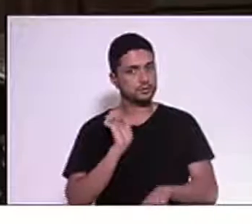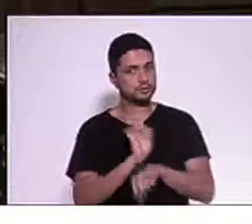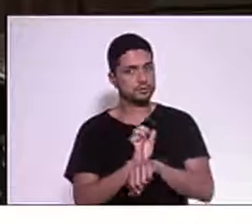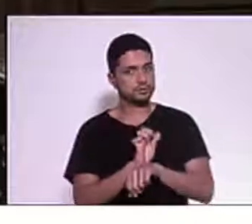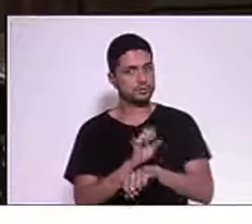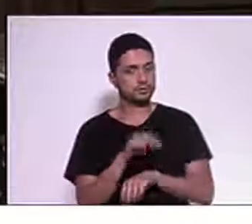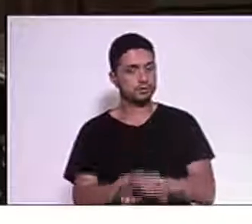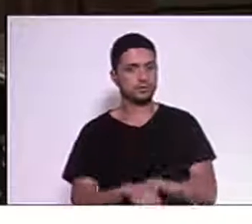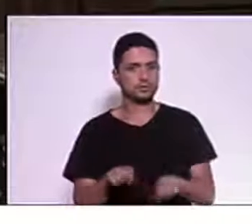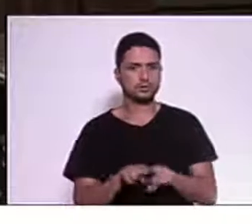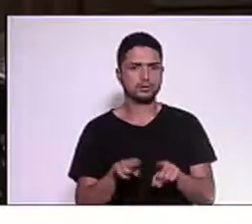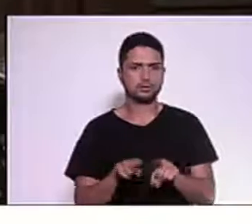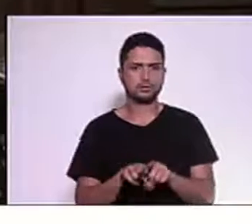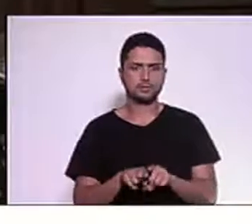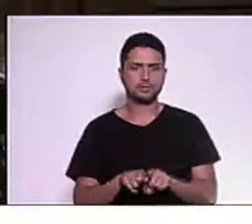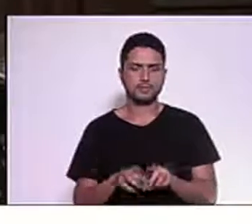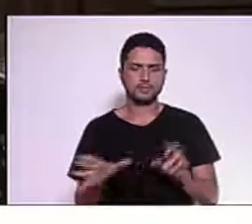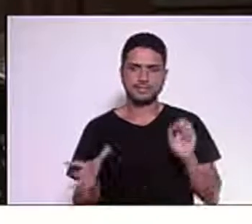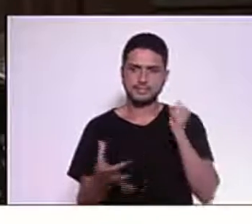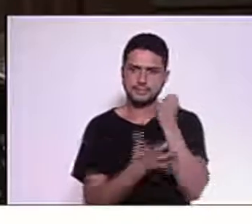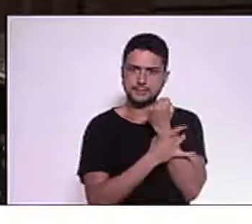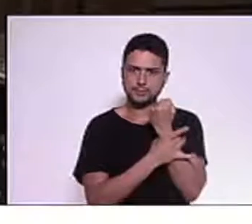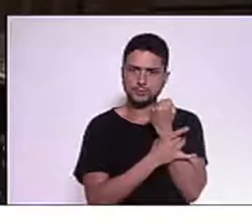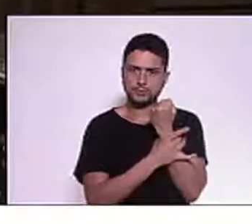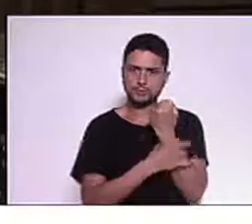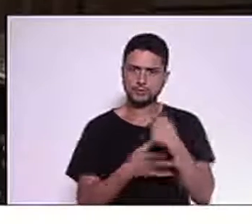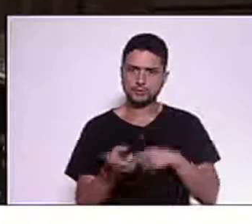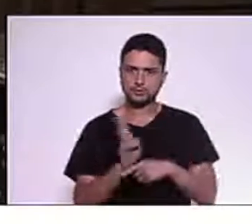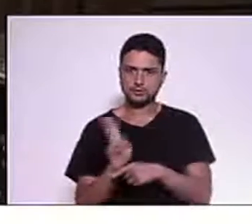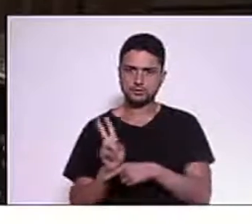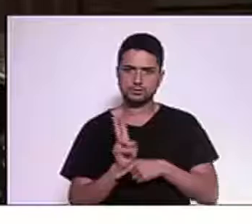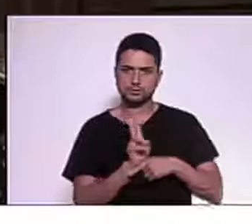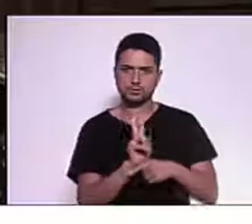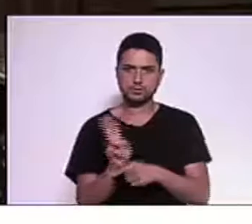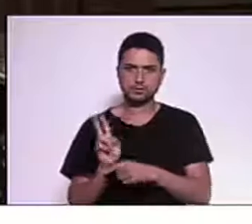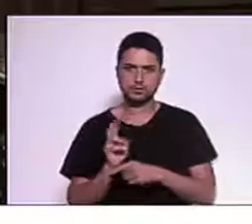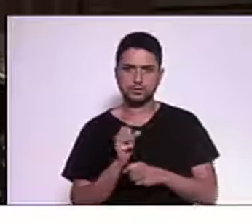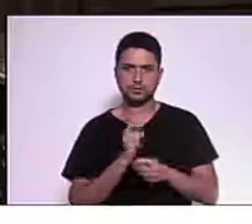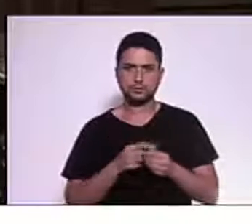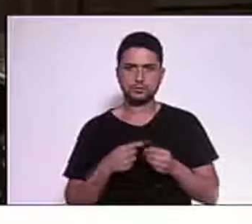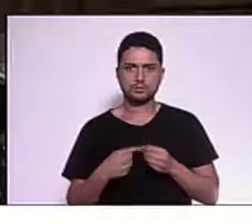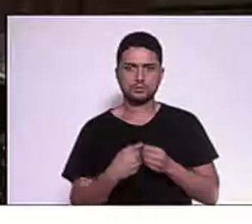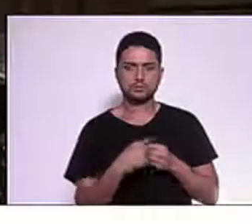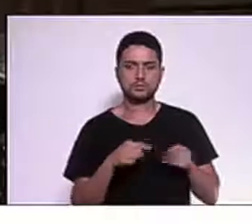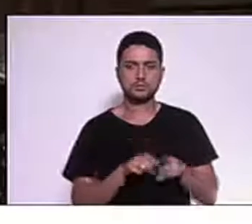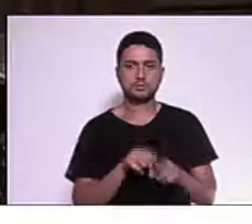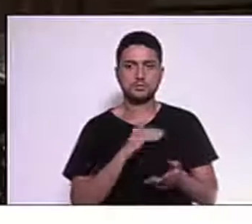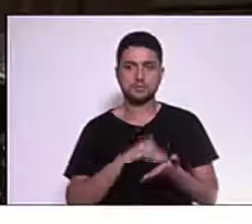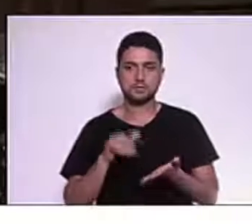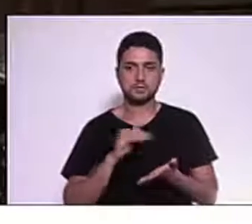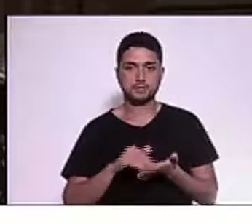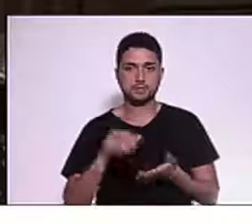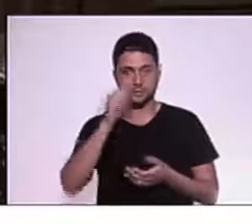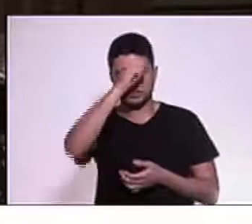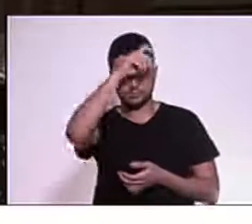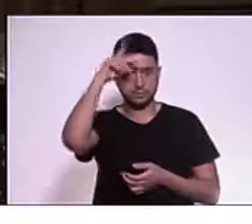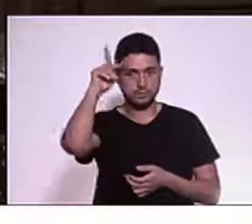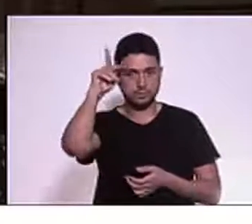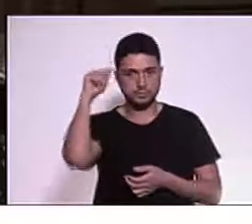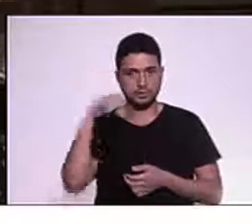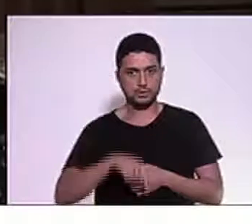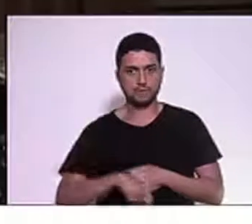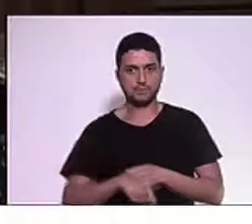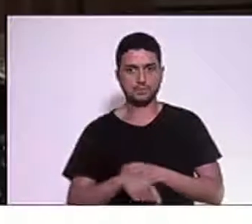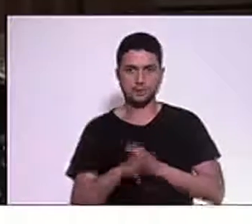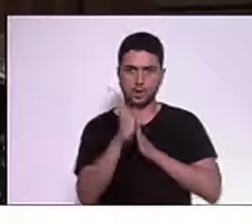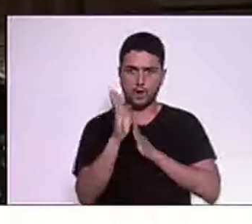Estado e das forças de segurança e da Guarda Municipal e da Secretaria Municipal de Ordem